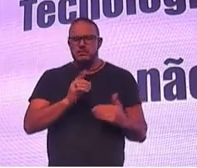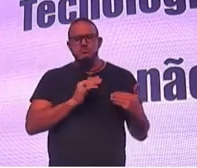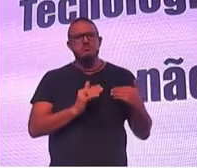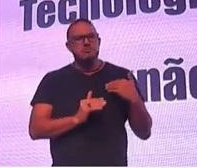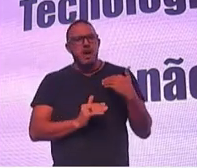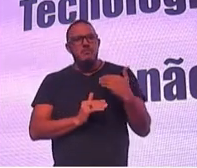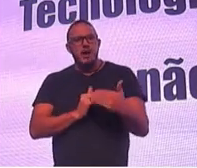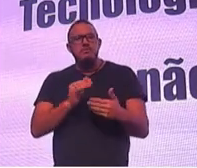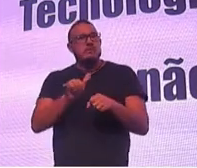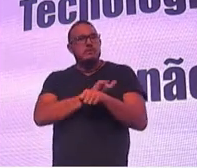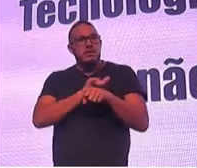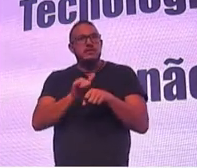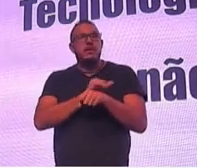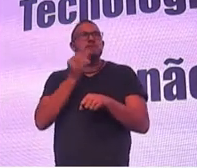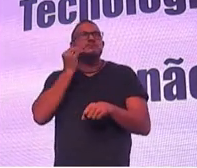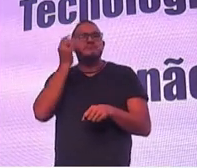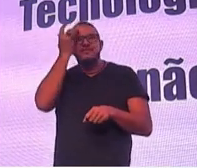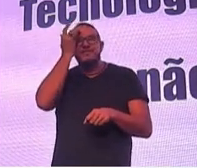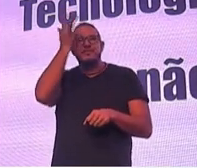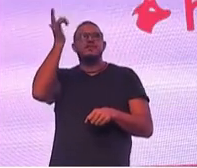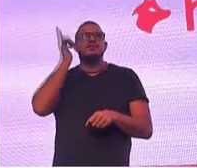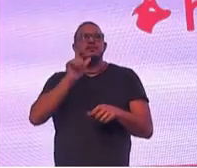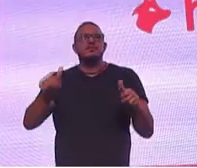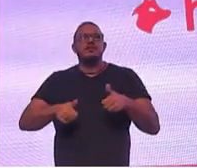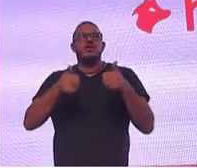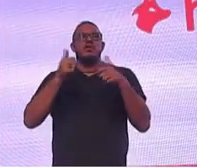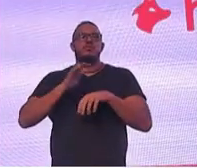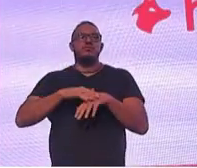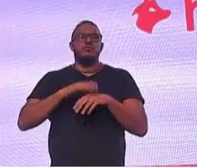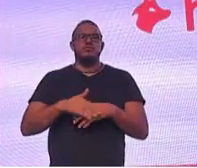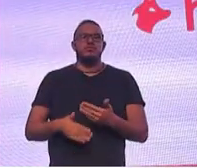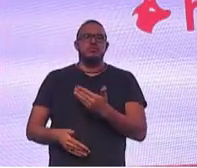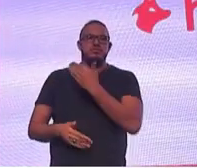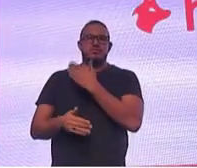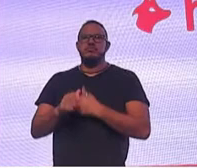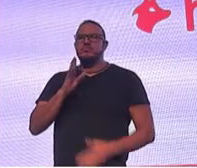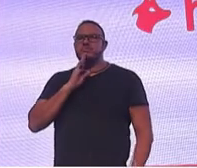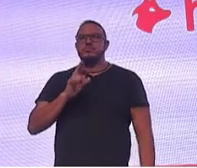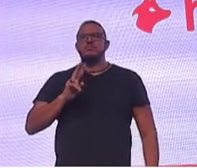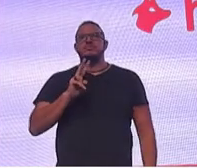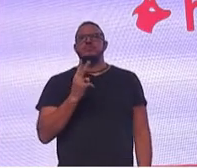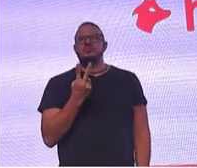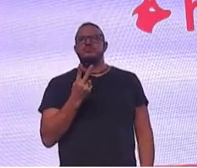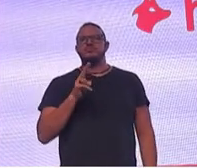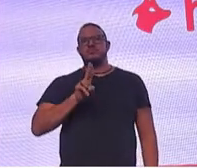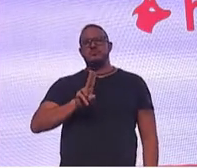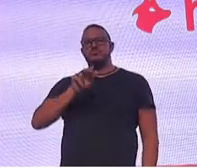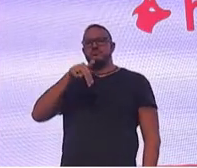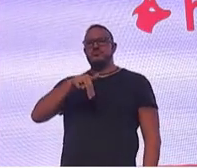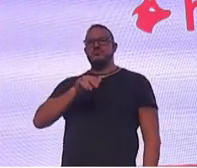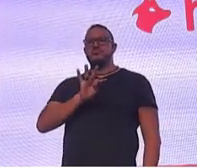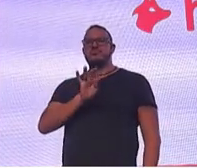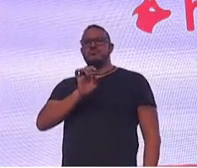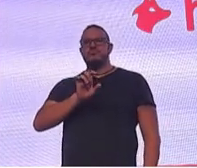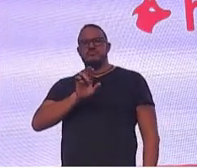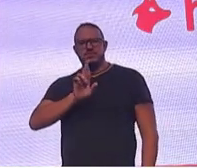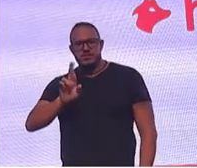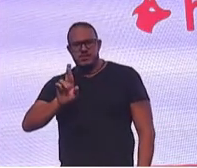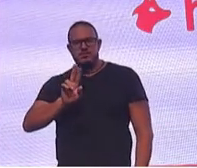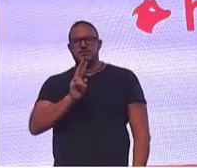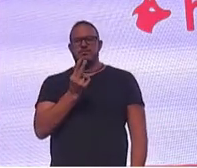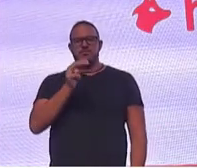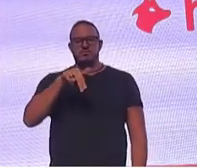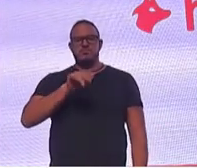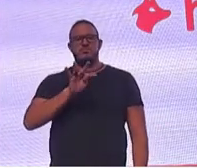para facilitar o seu trabalho. Dá uma olhada nessa ferramenta. Quem já ouviu falar no Hunter.io? Isso aqui é um website de